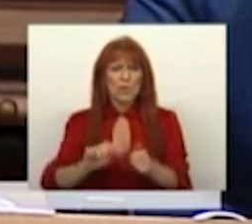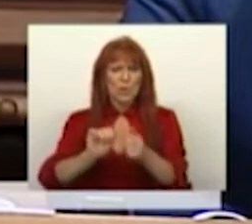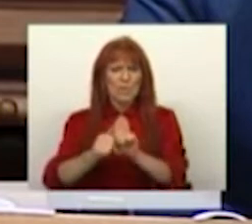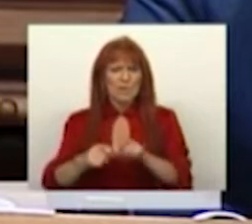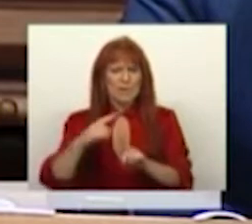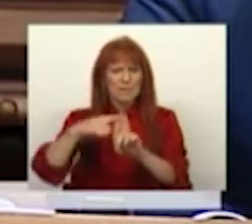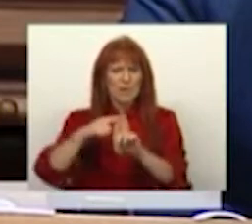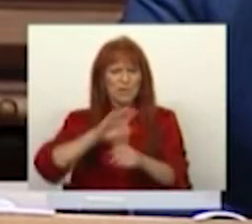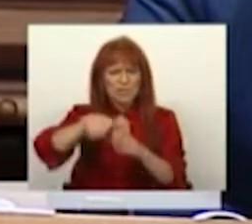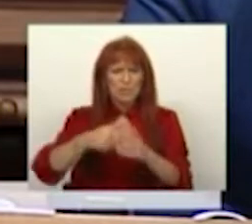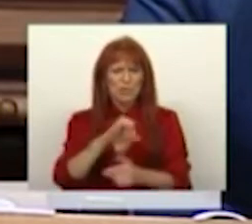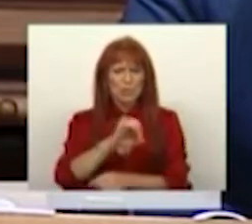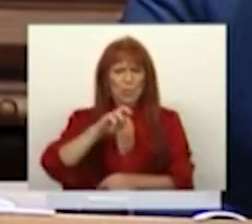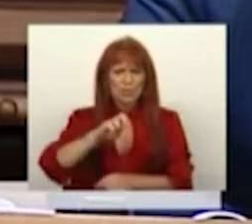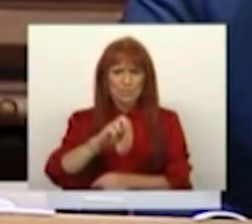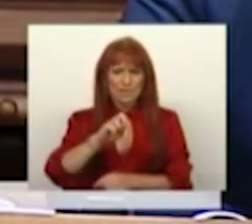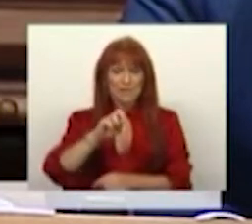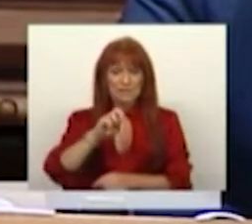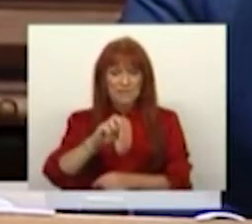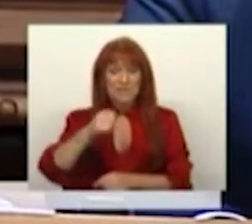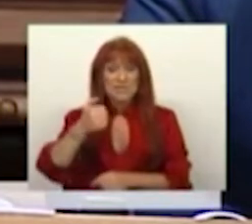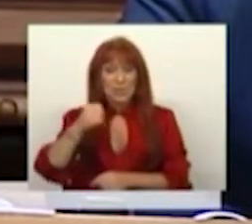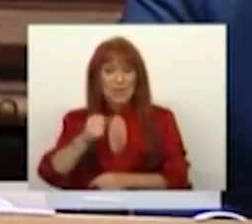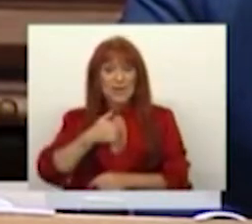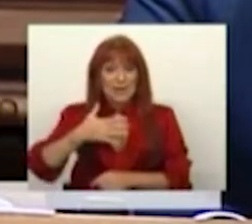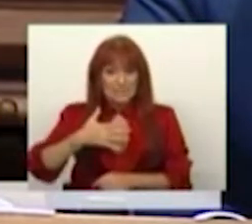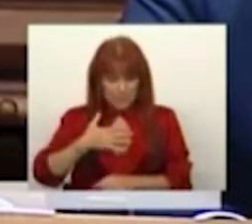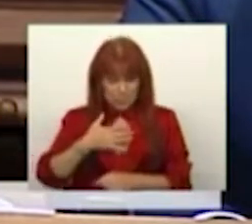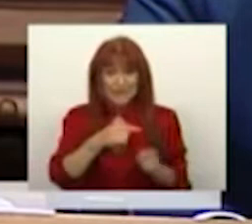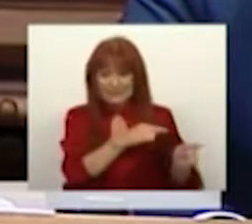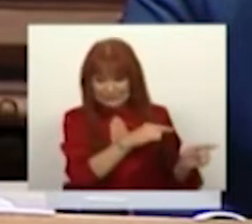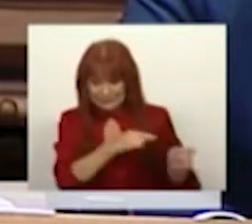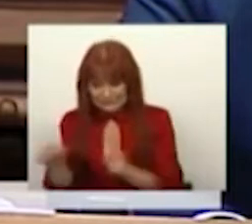abrangendo 8.350 empresas.